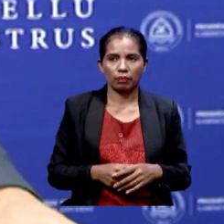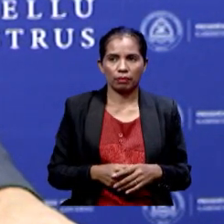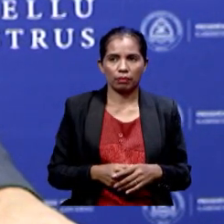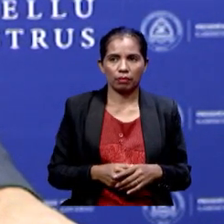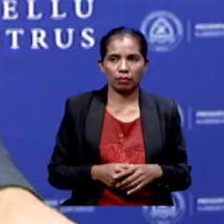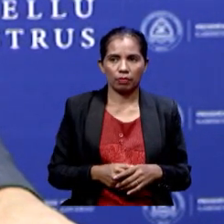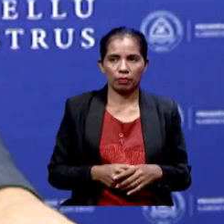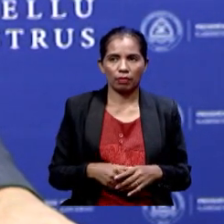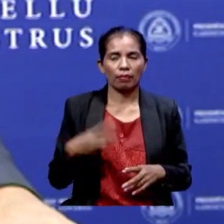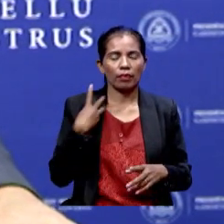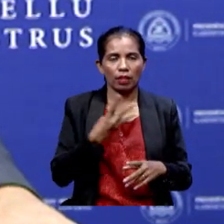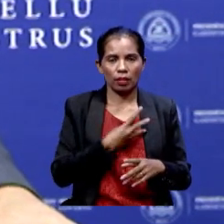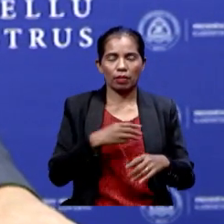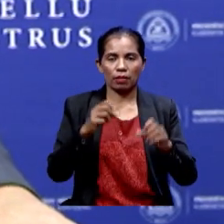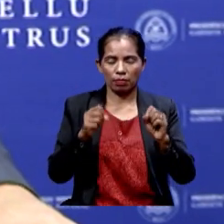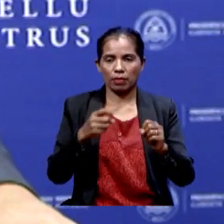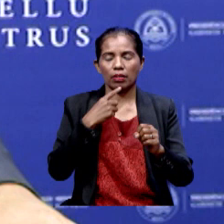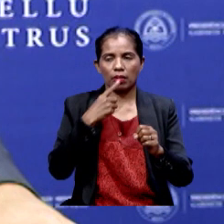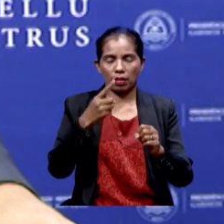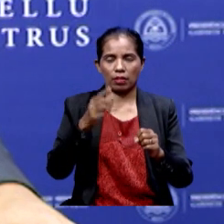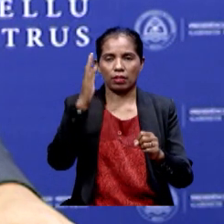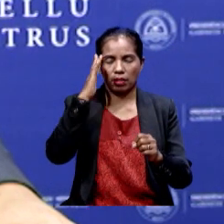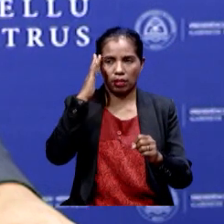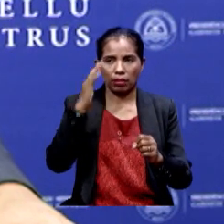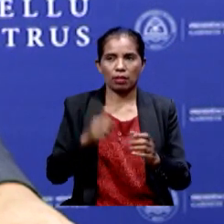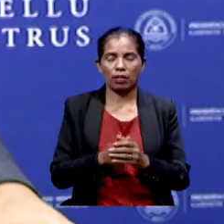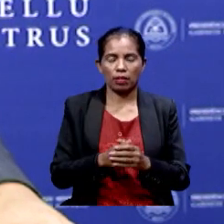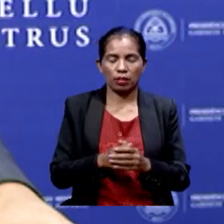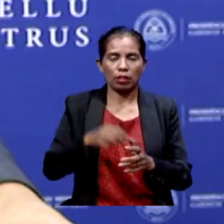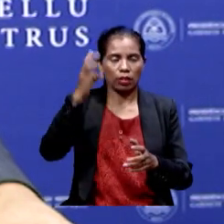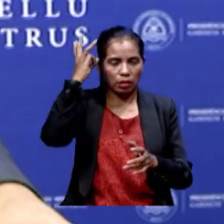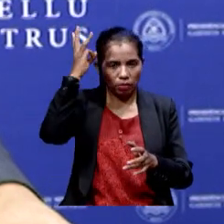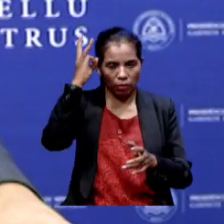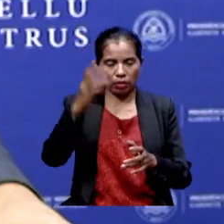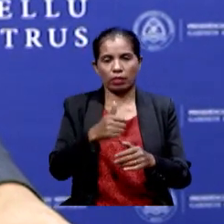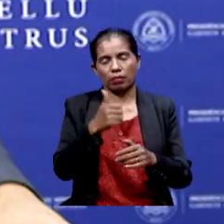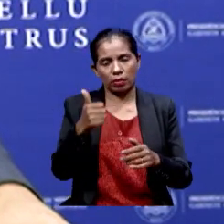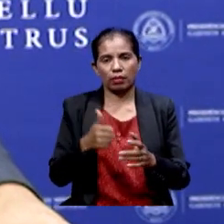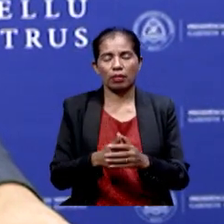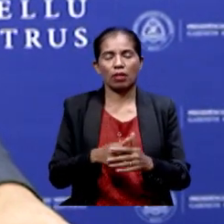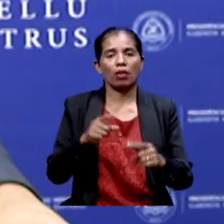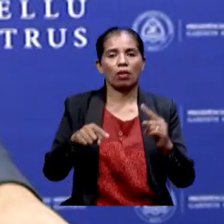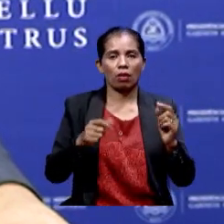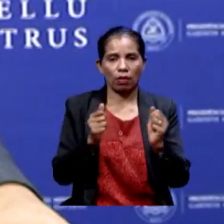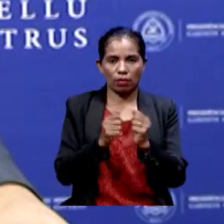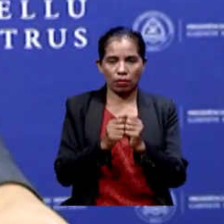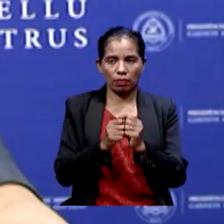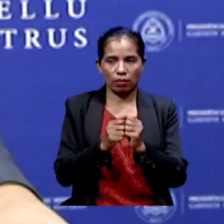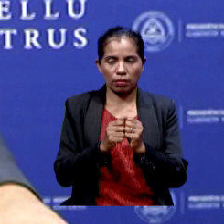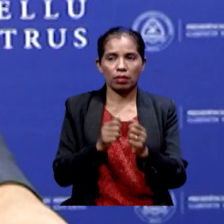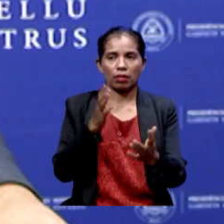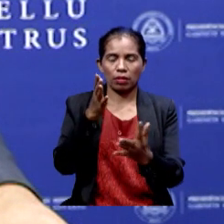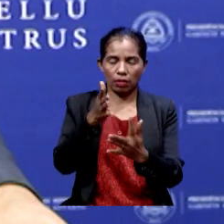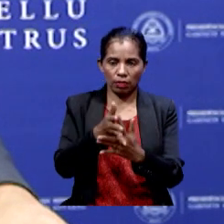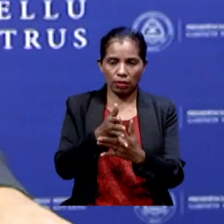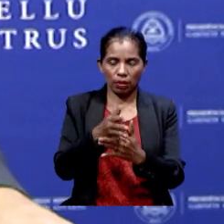e temos considera a nota que está e preocupação balu, o hira que não bem, mas tama na idade da